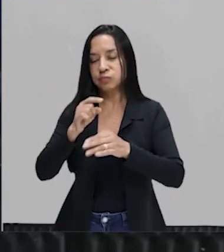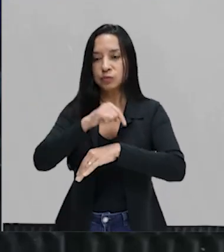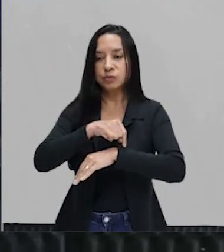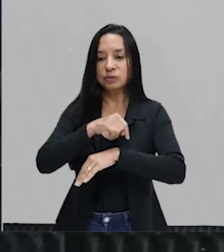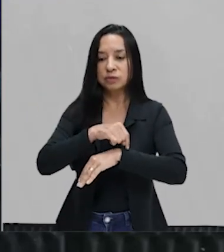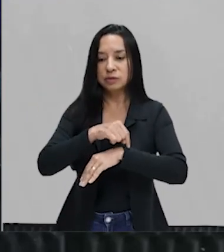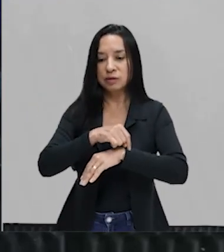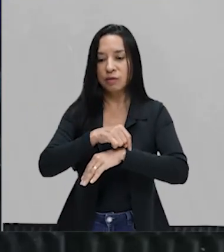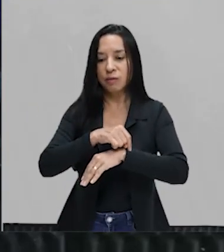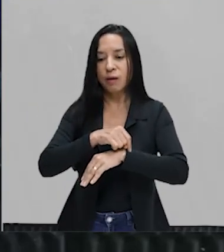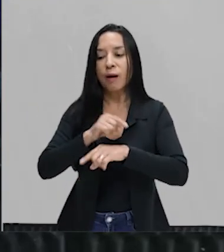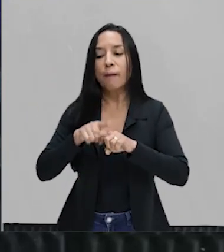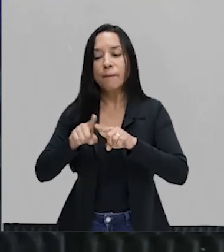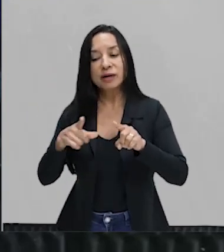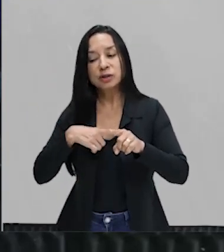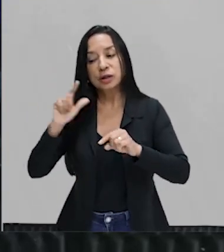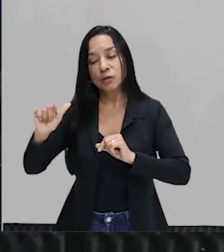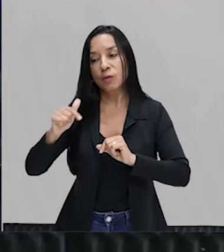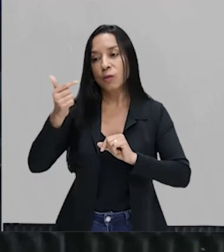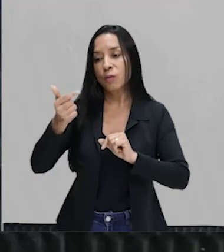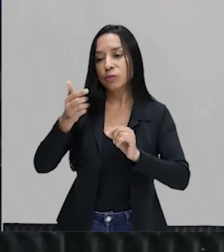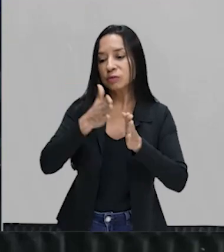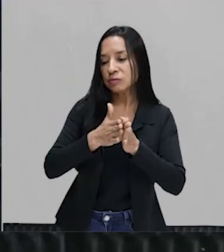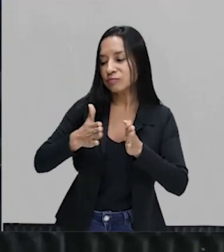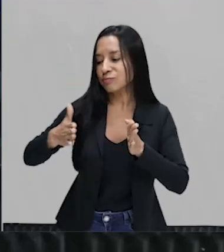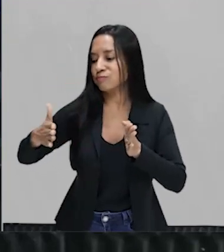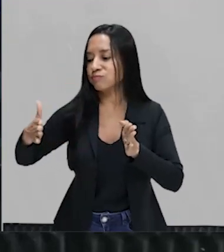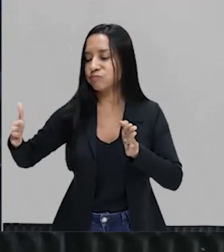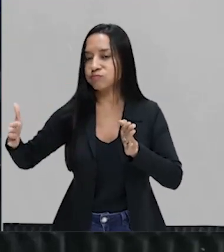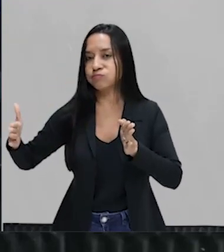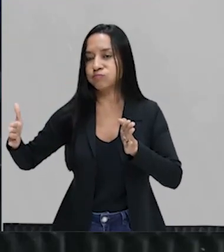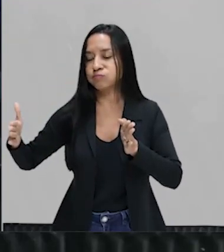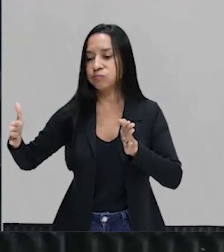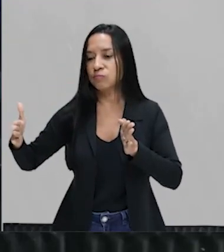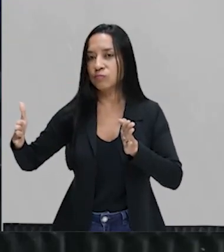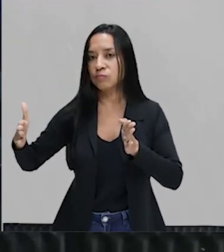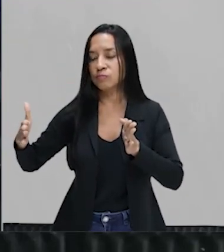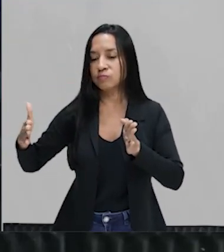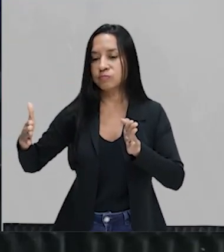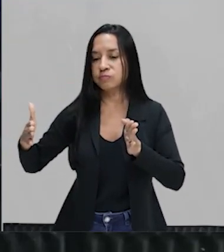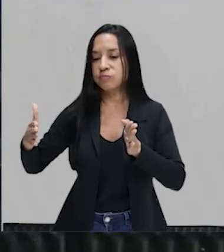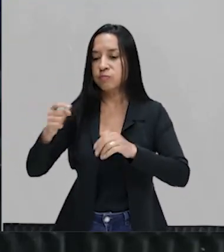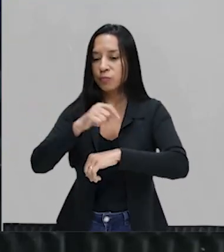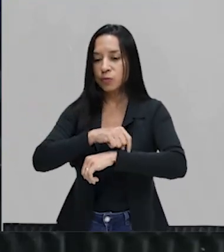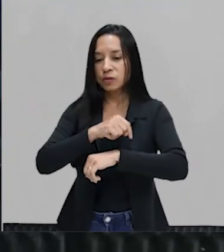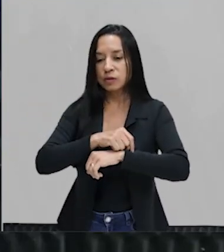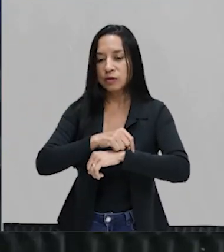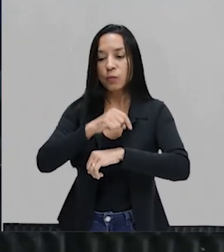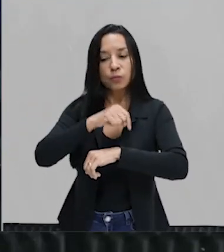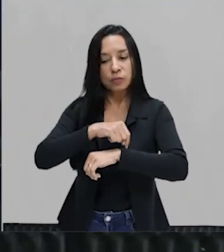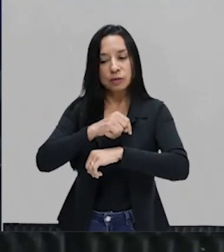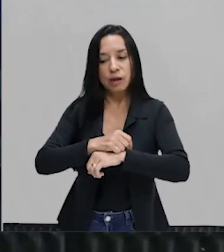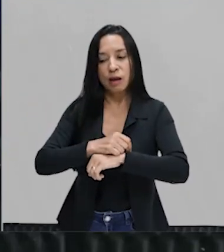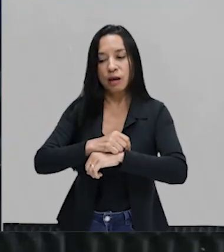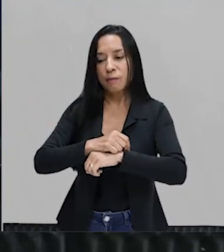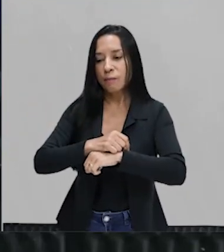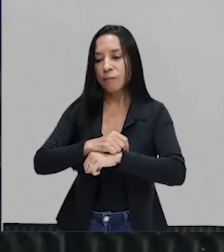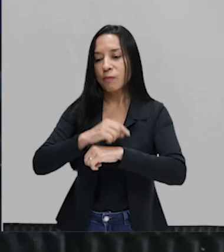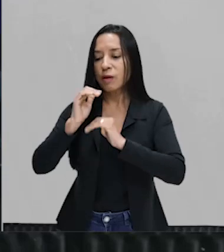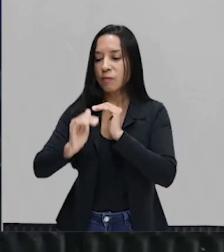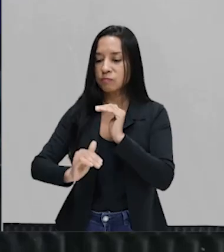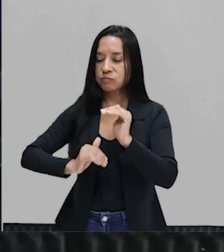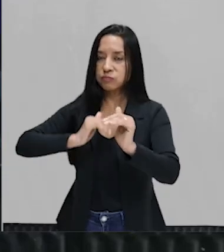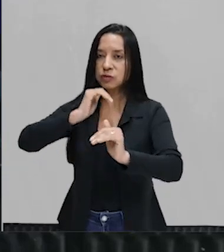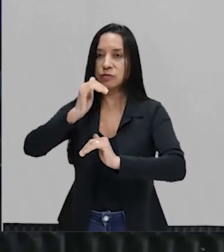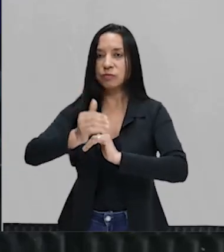ocorrer numa longa duração. Dessa forma, observe que o tempo ele é uma construção cultural, como diria Fernando